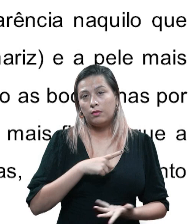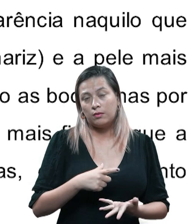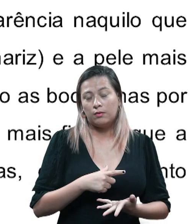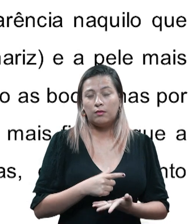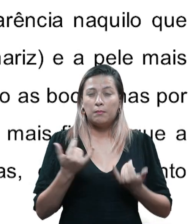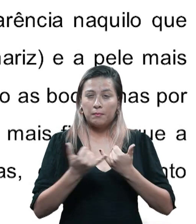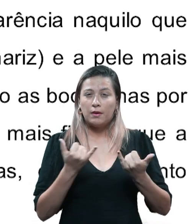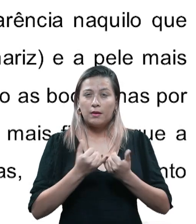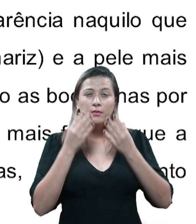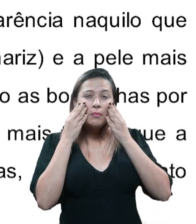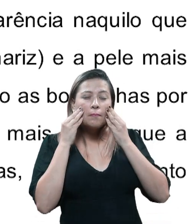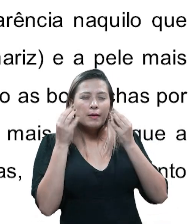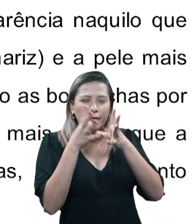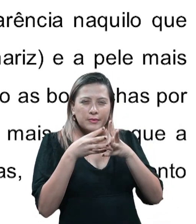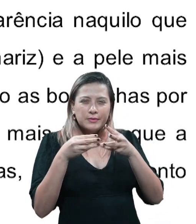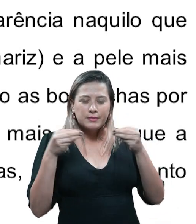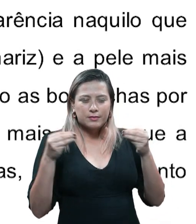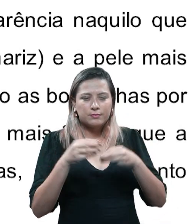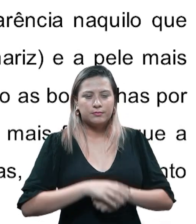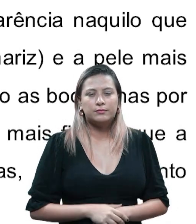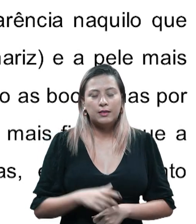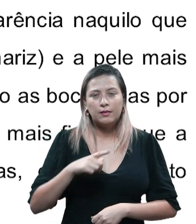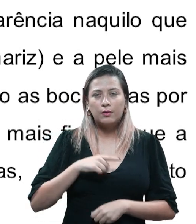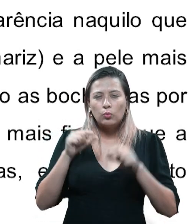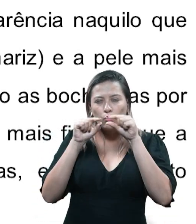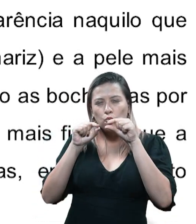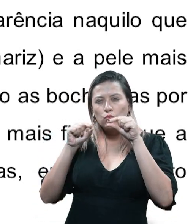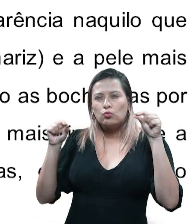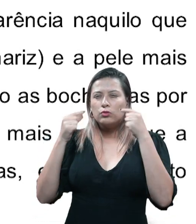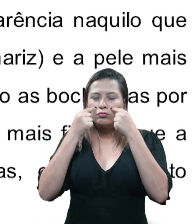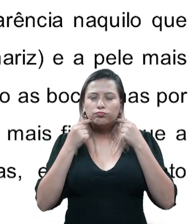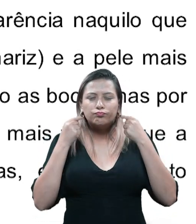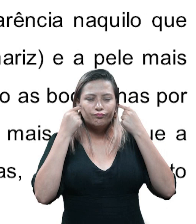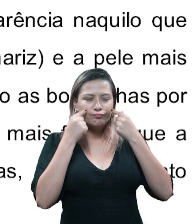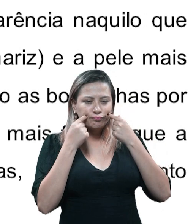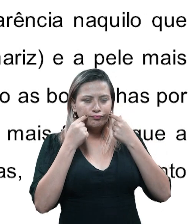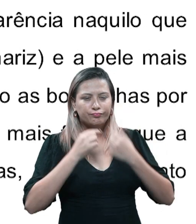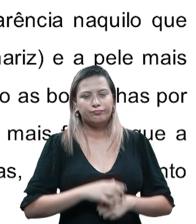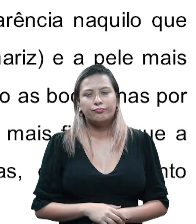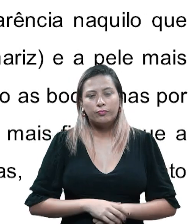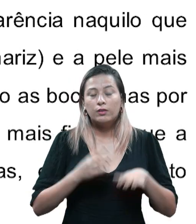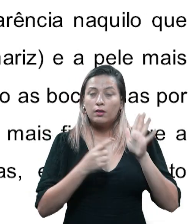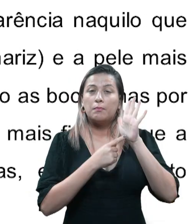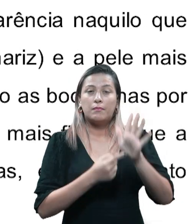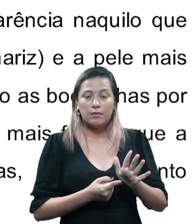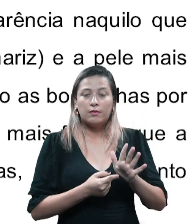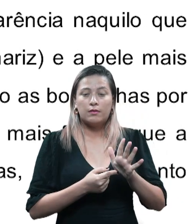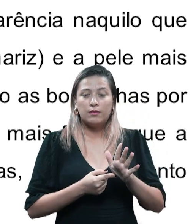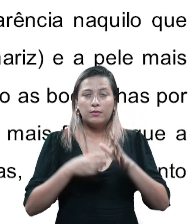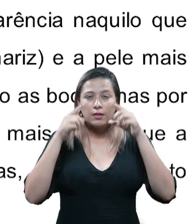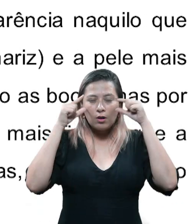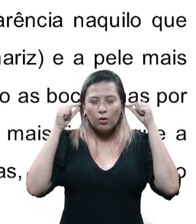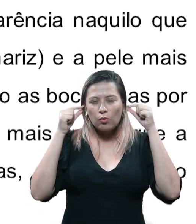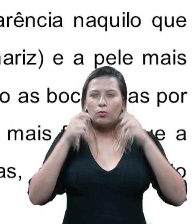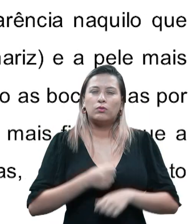pele seca. Ela também possui uma espessura bem mais fina nessa área, o que deixa mais suscetível ao aparecimento de rugas e